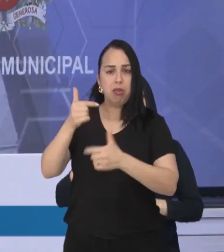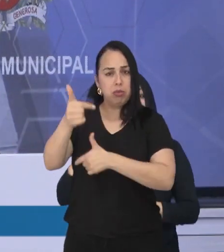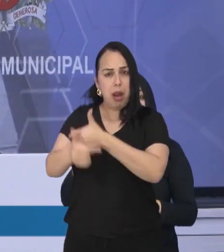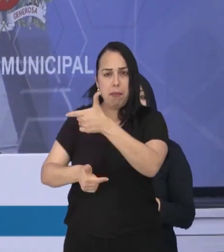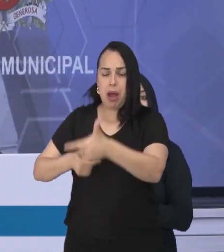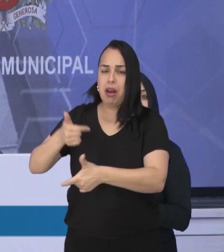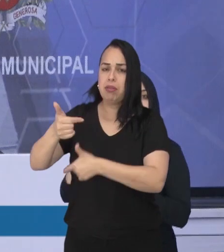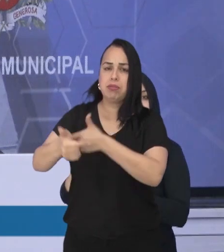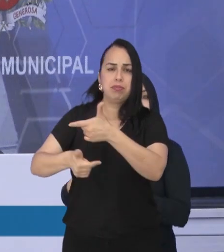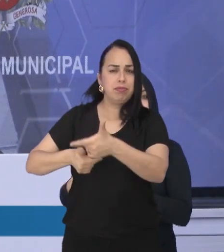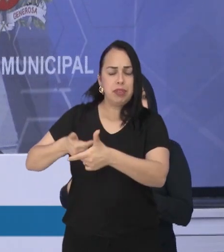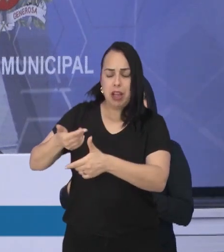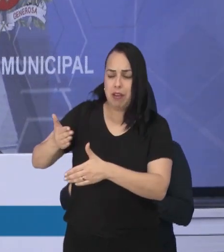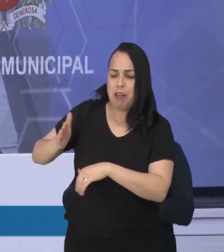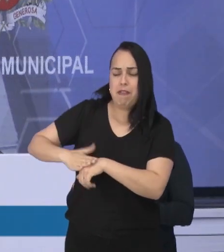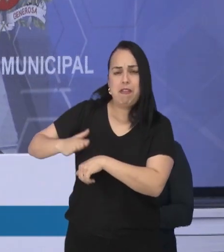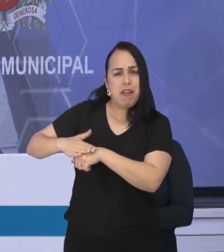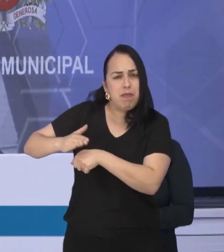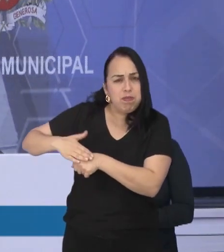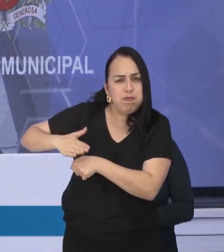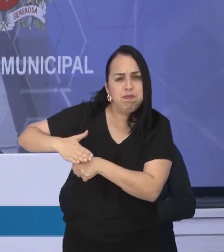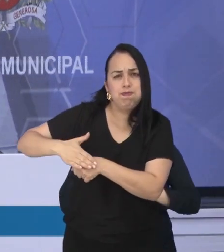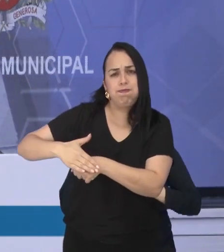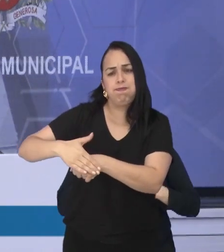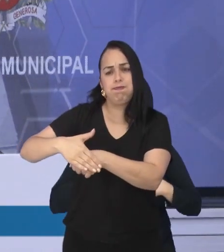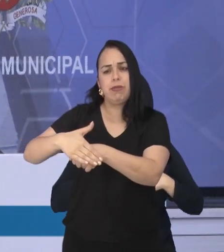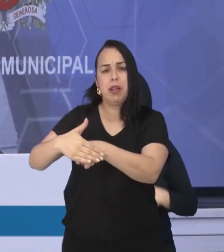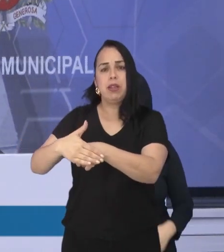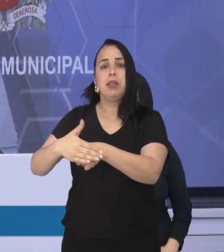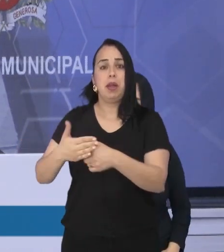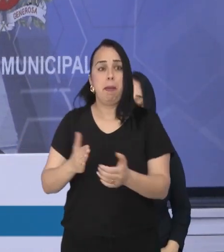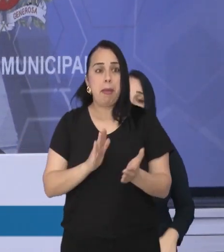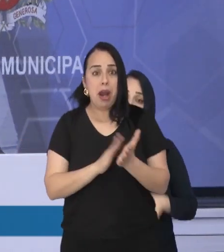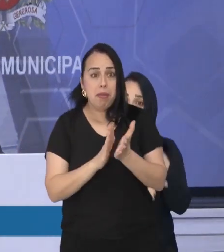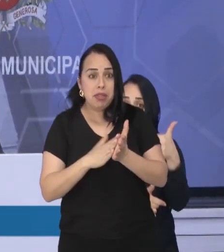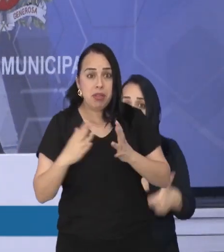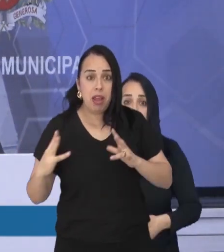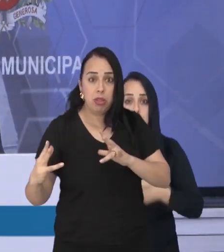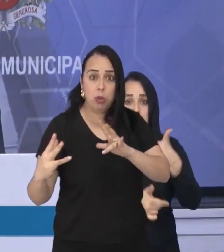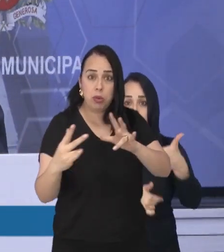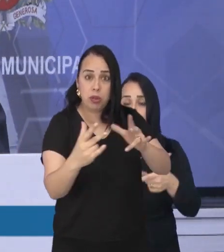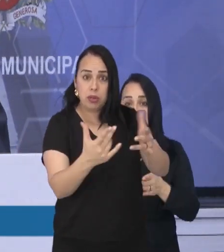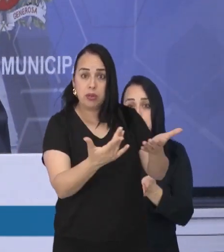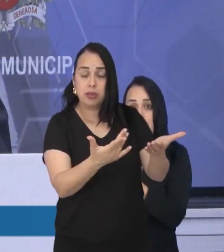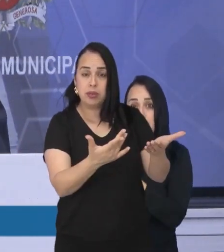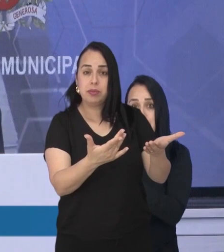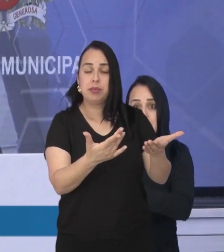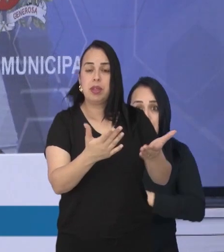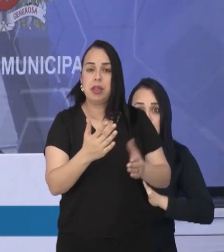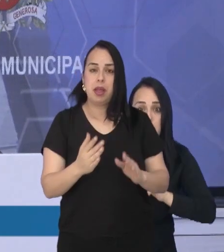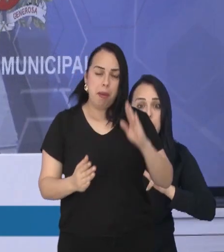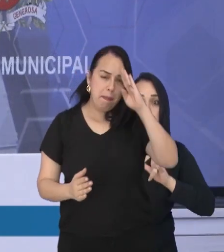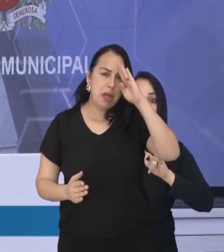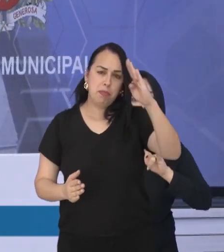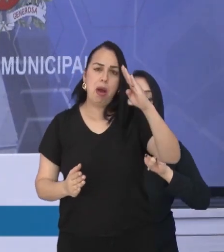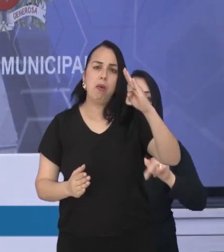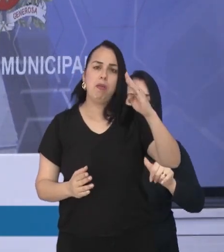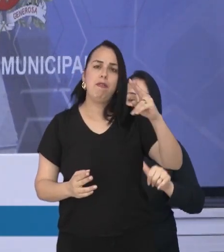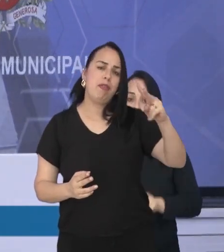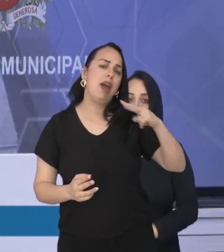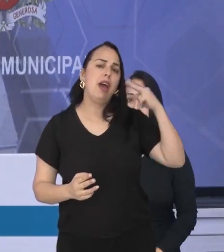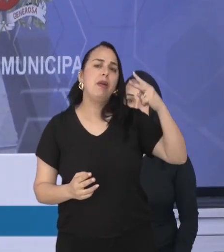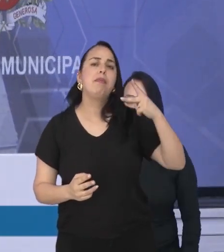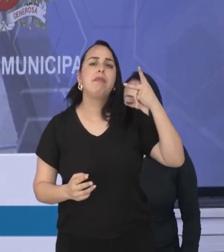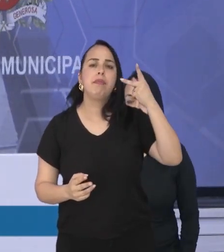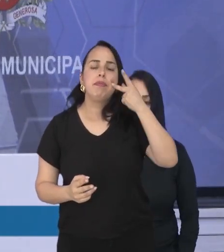e pelo trabalho que ele vem desenvolvendo. Parabenizo a todos, principalmente também